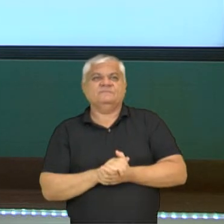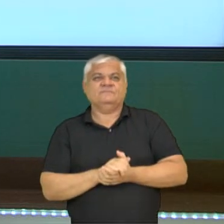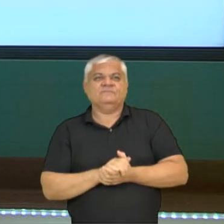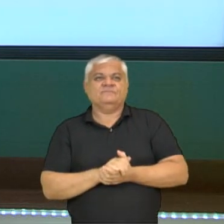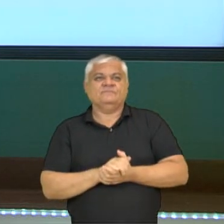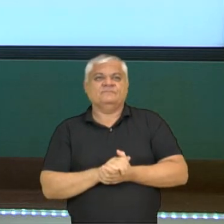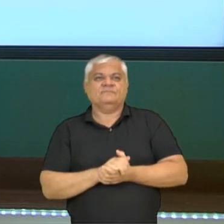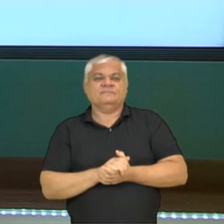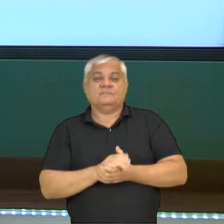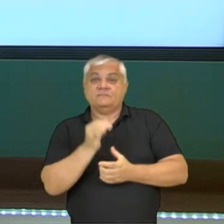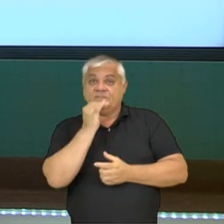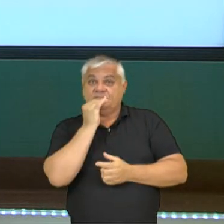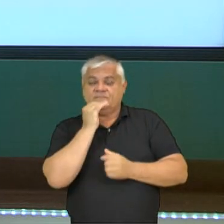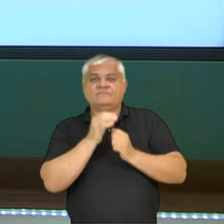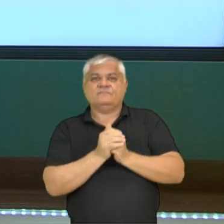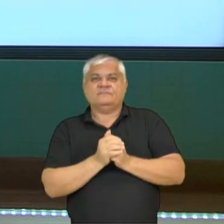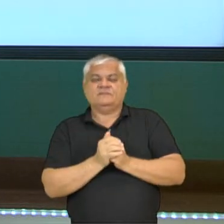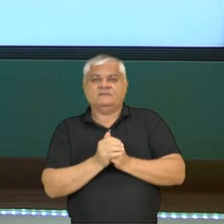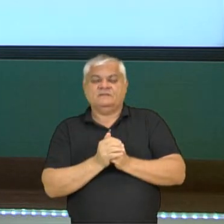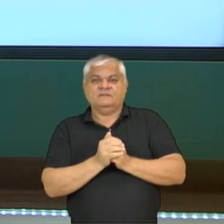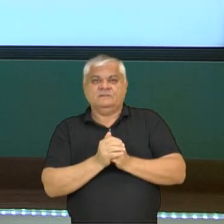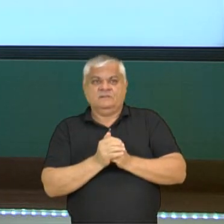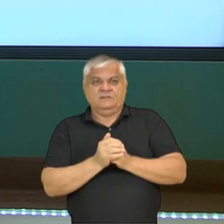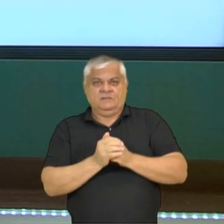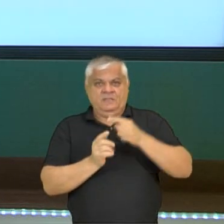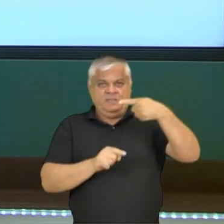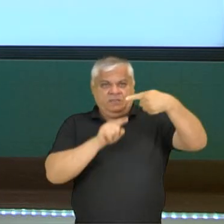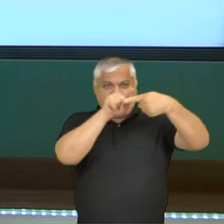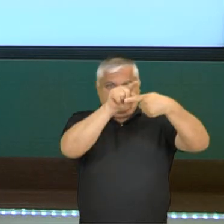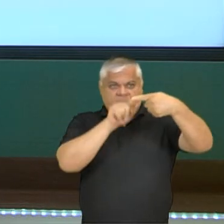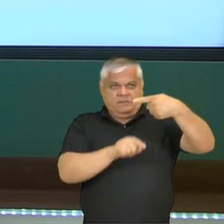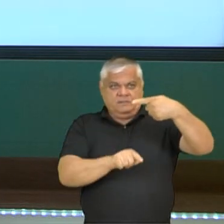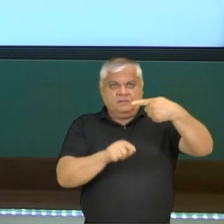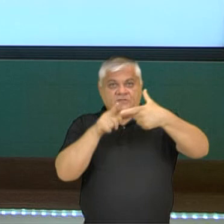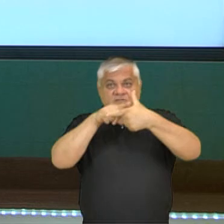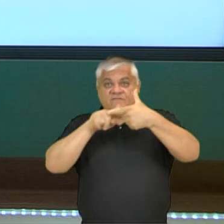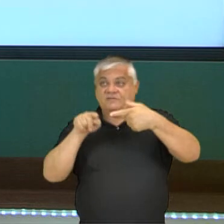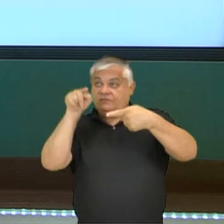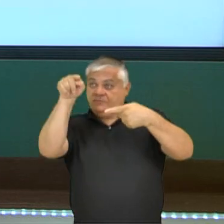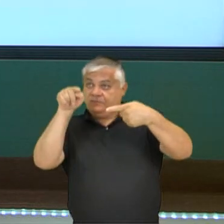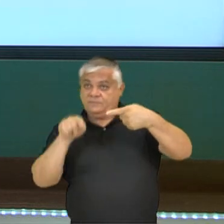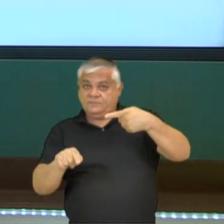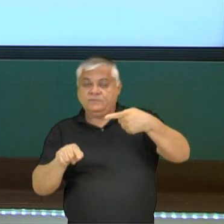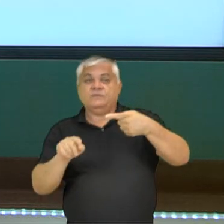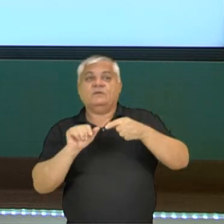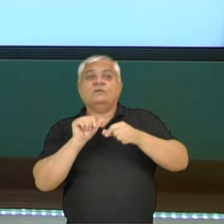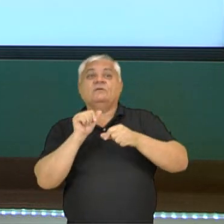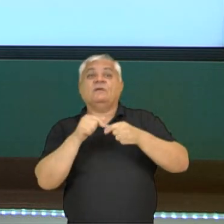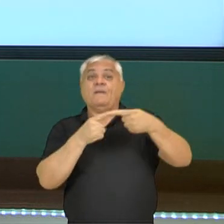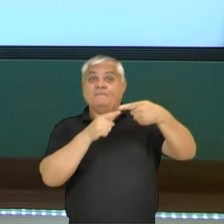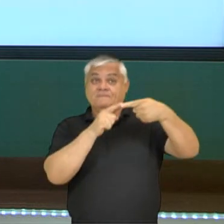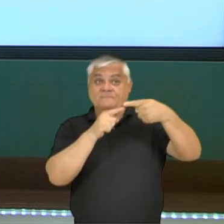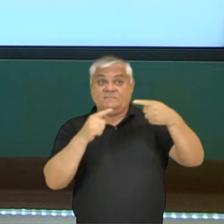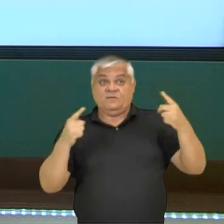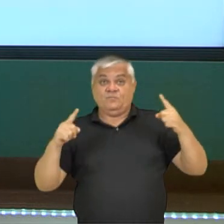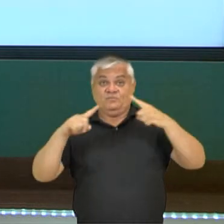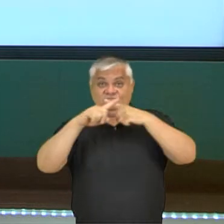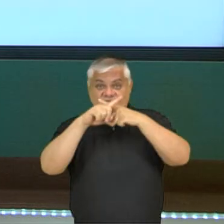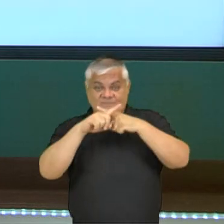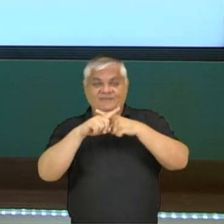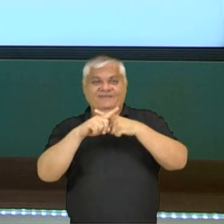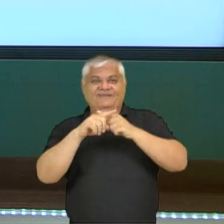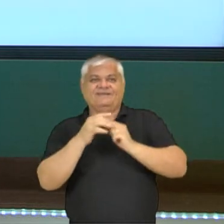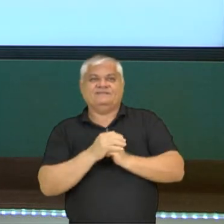Então, para dividir uma fração por outra fração, diferente de zero, multiplicamos a primeira pelo inverso